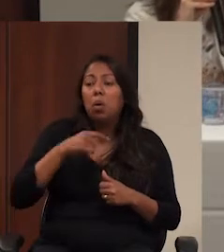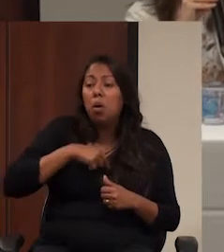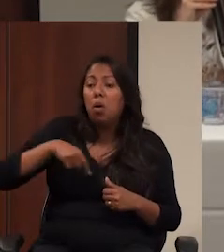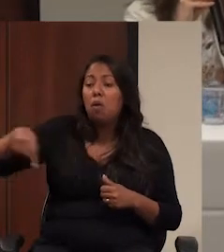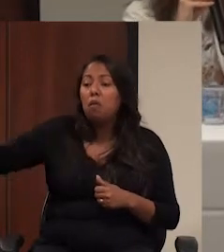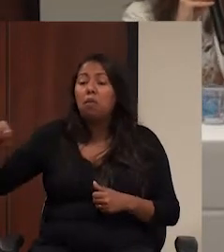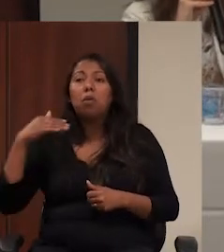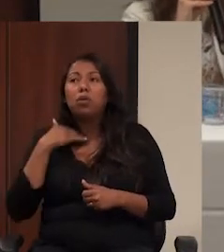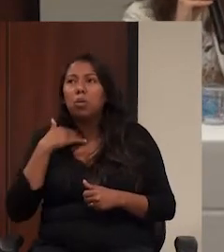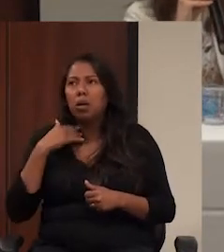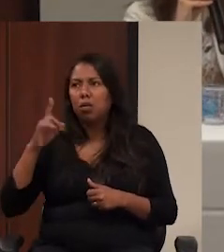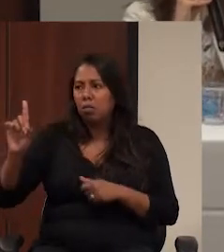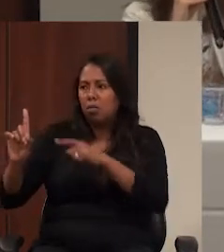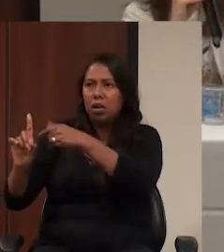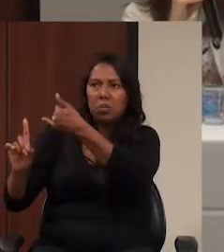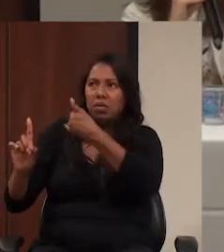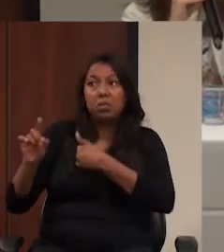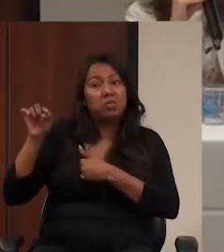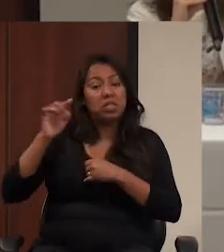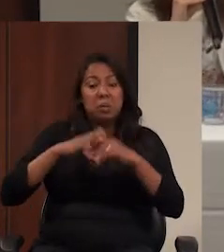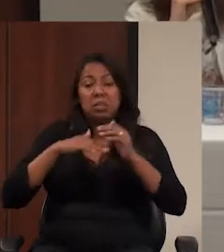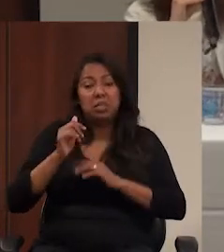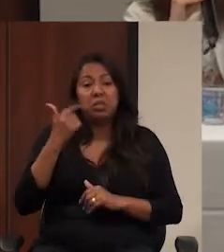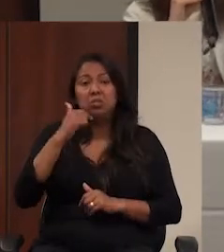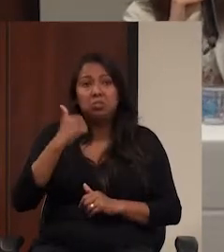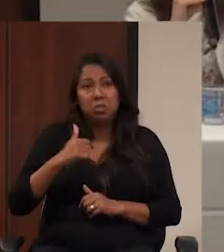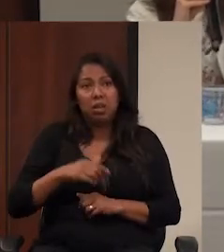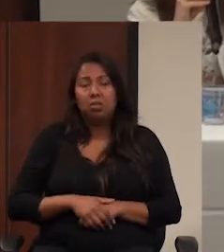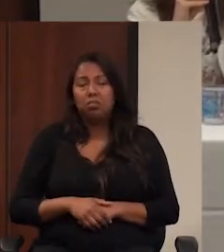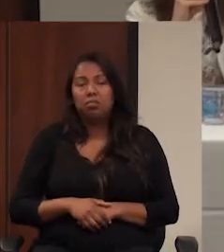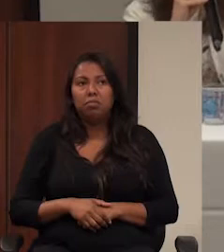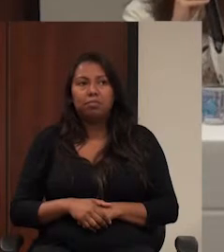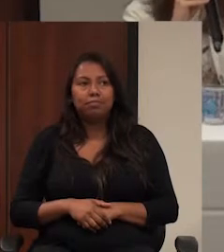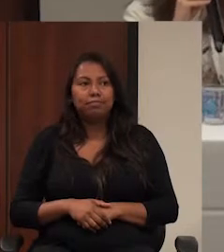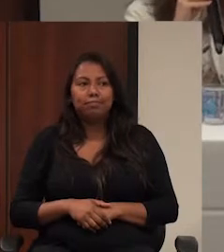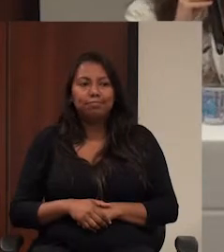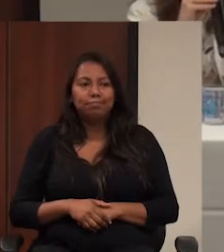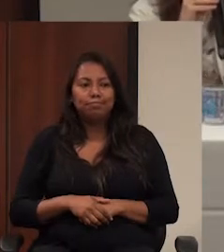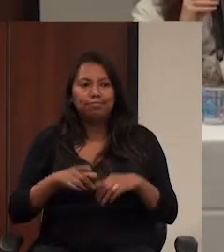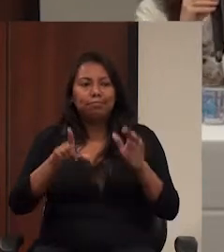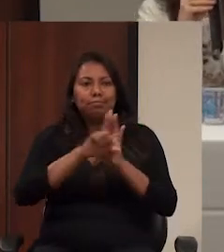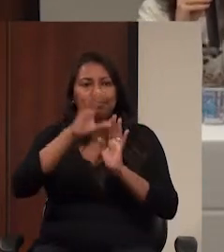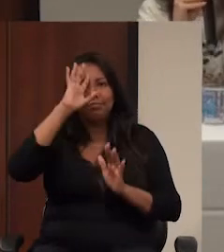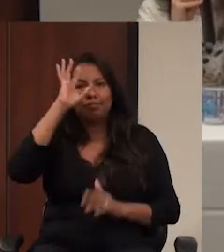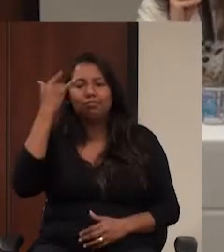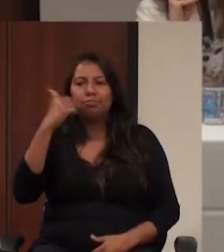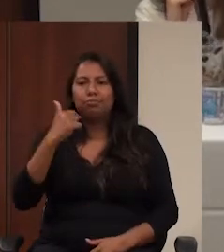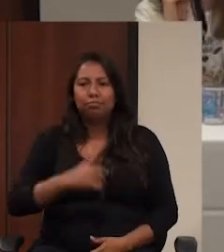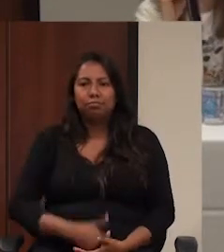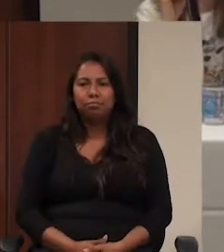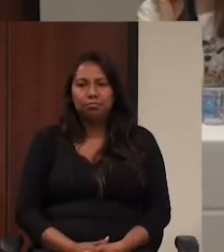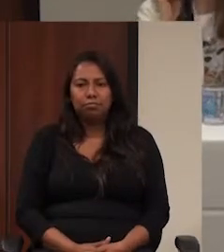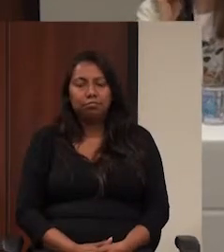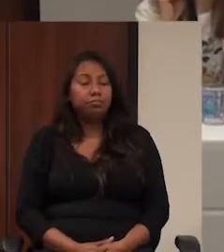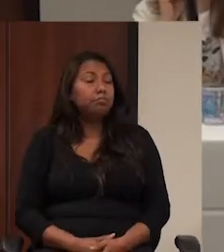abrir. Você tem que ter um curador, a lei ainda não traz uma resposta prática para isso.